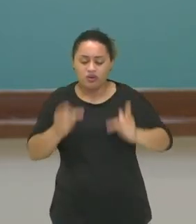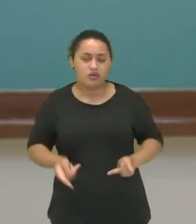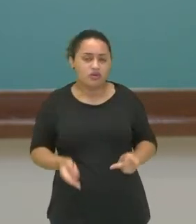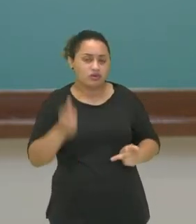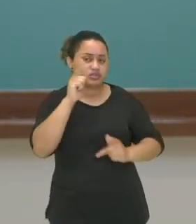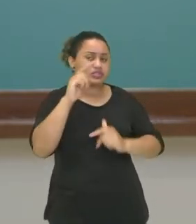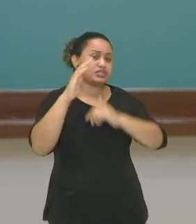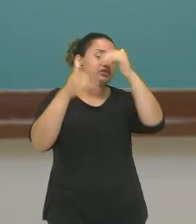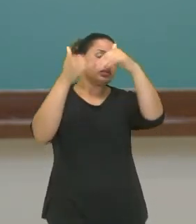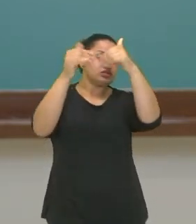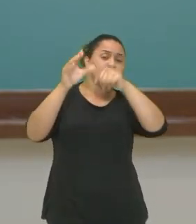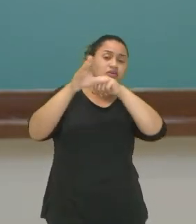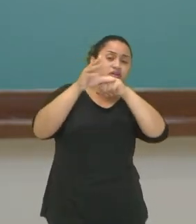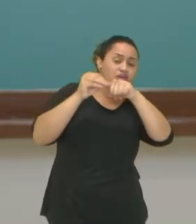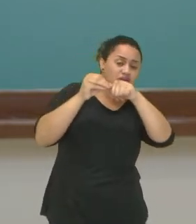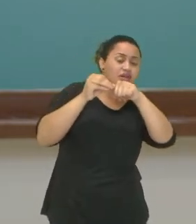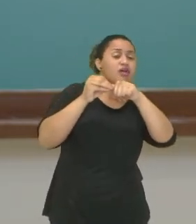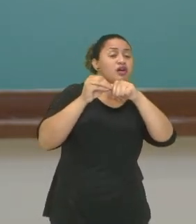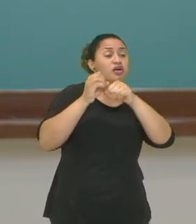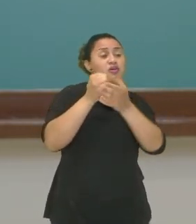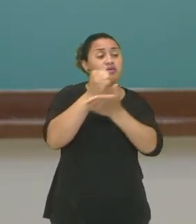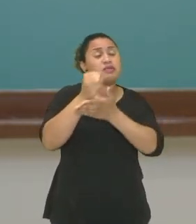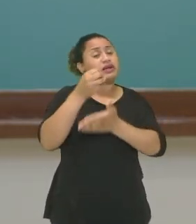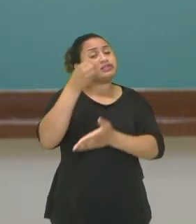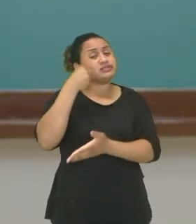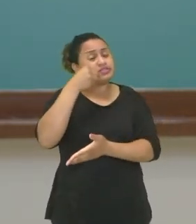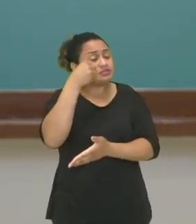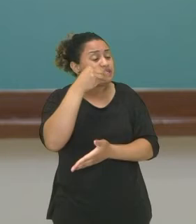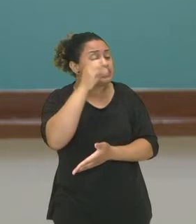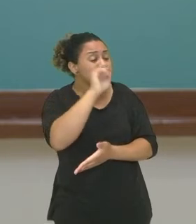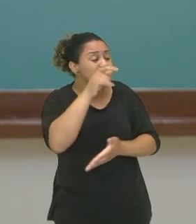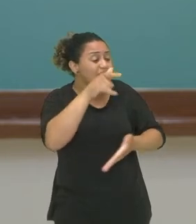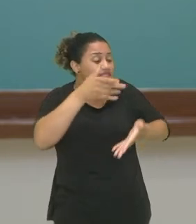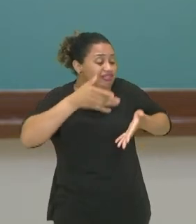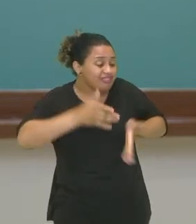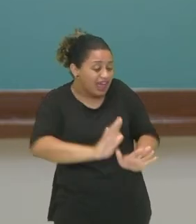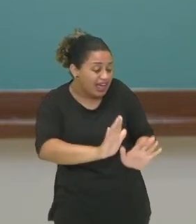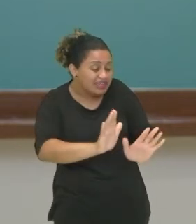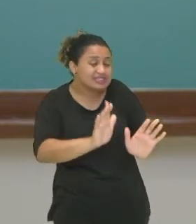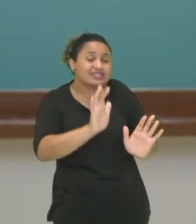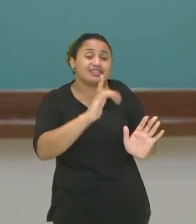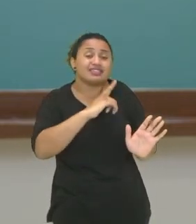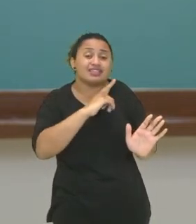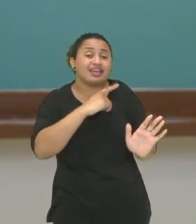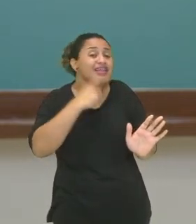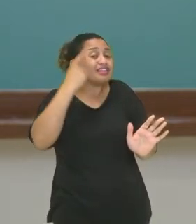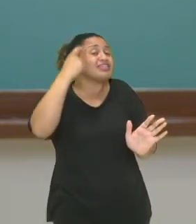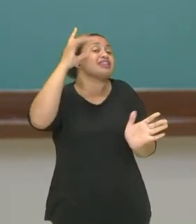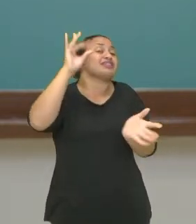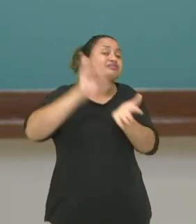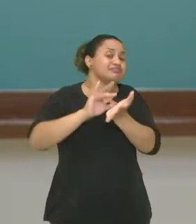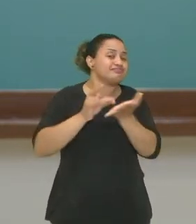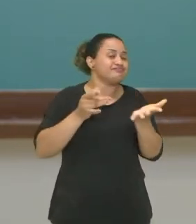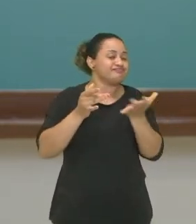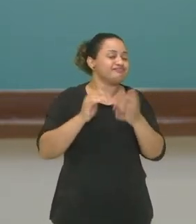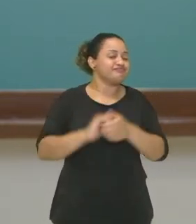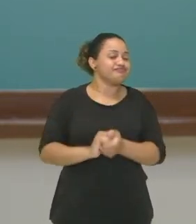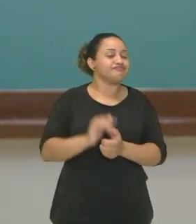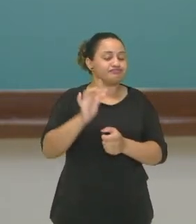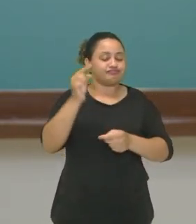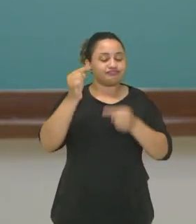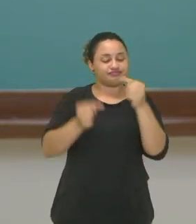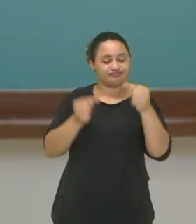desenvolvem o conhecimento a partir da experiência, se ele já nasce com as ideias inatas? Este é um debate